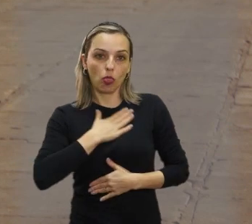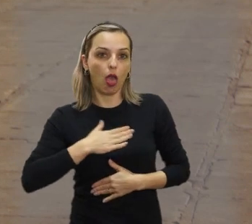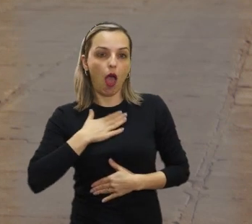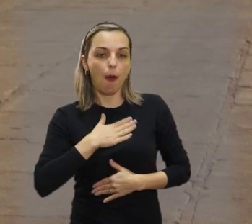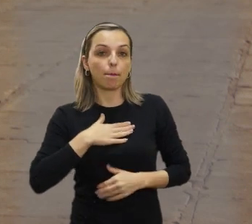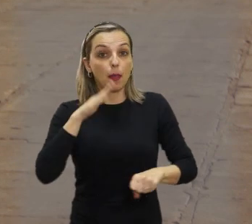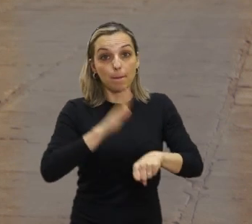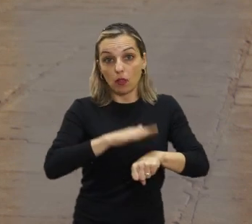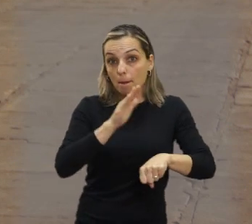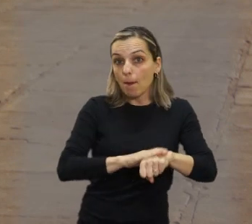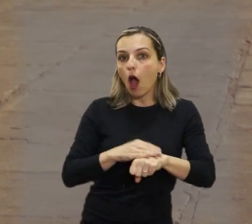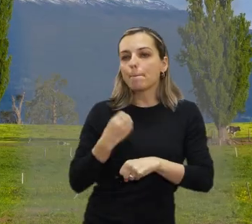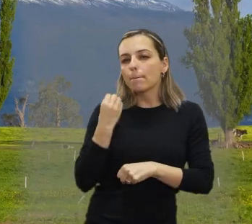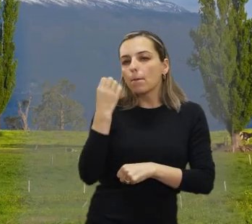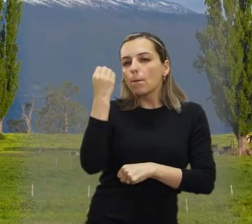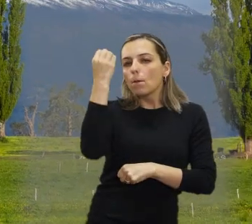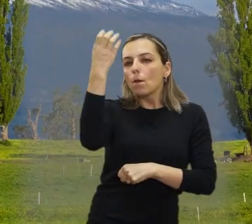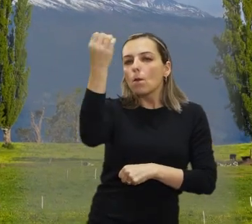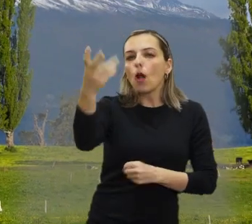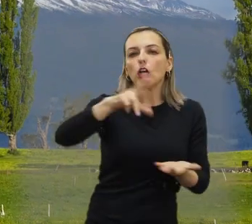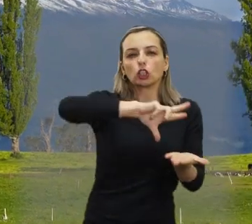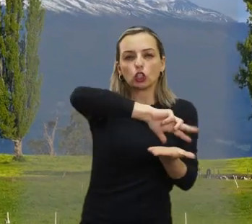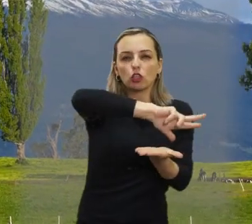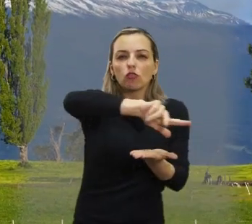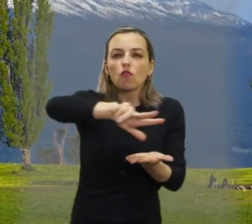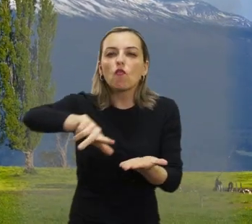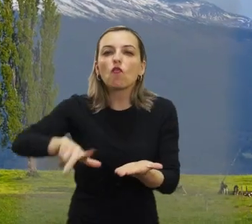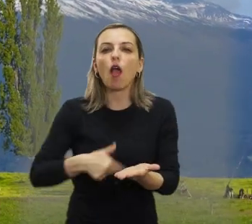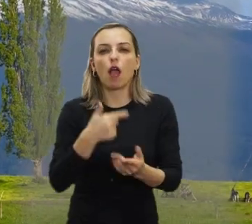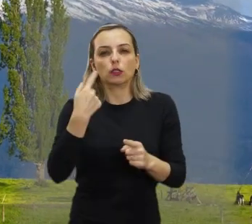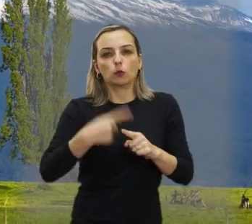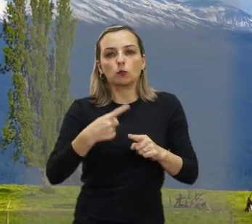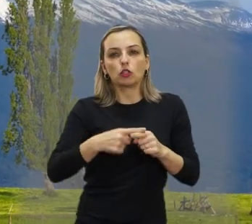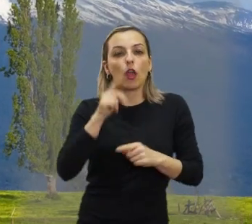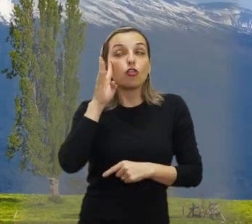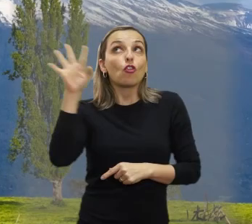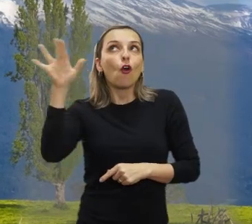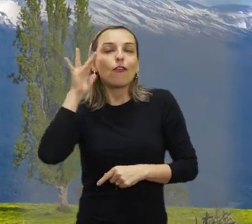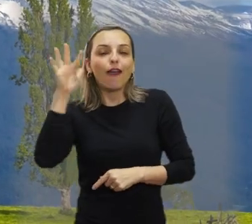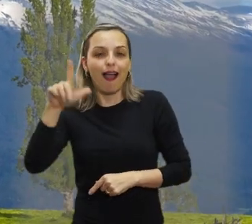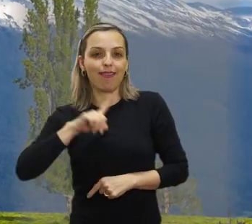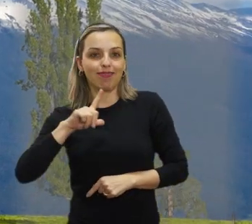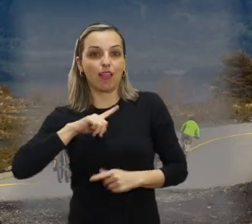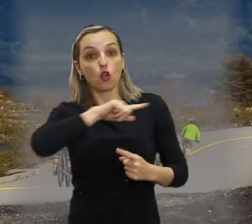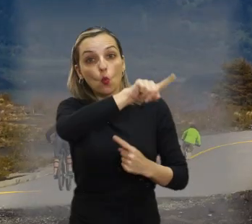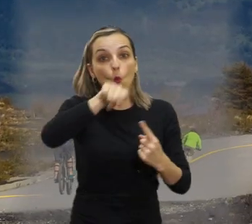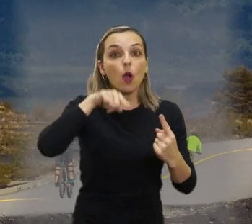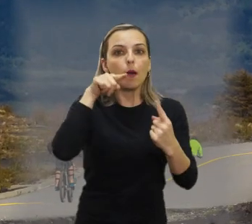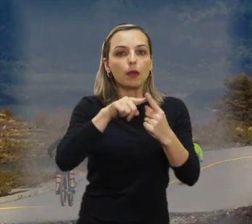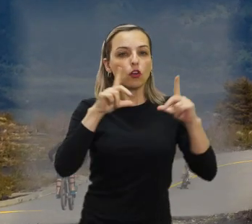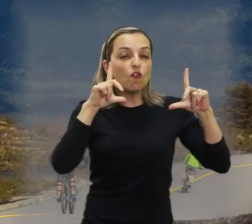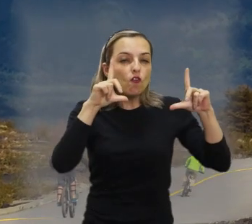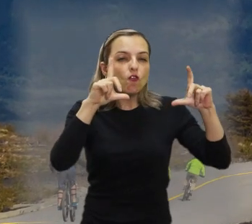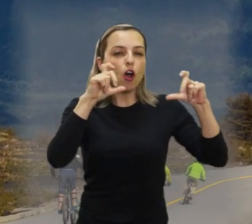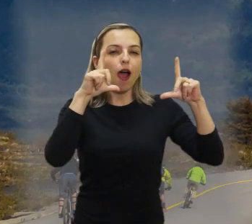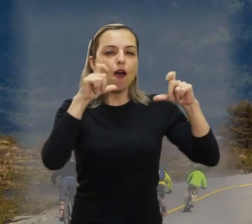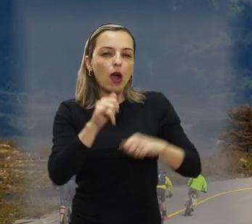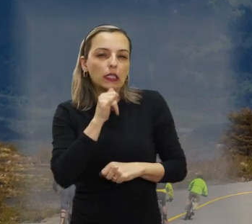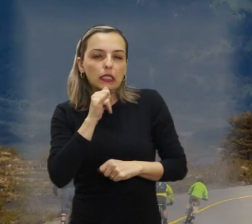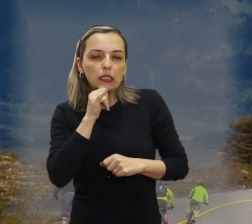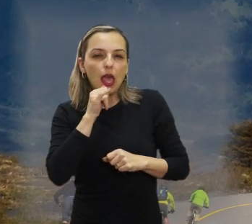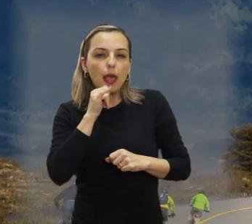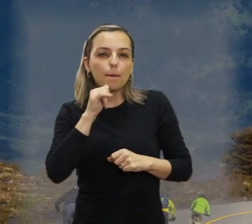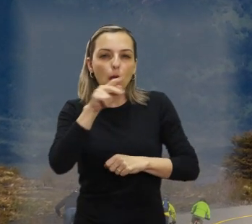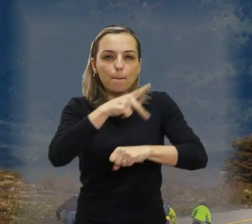gosto, assim. Eu acabei depois até fazendo algumas viagens que eu fiz por conta, assim, por lugares que eu sempre tive sonho de registrar, como